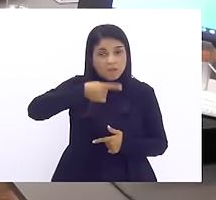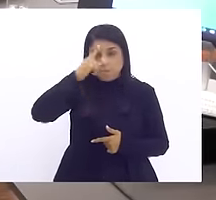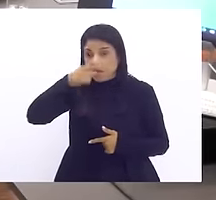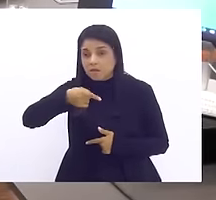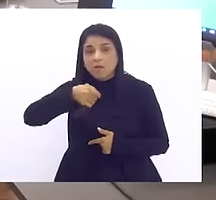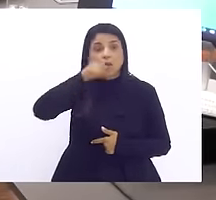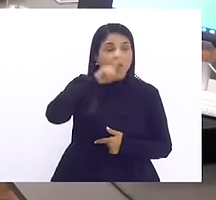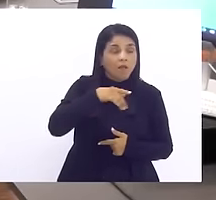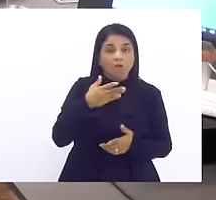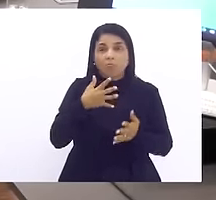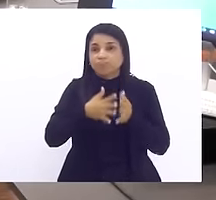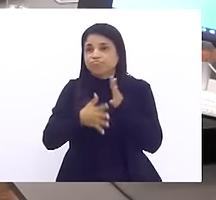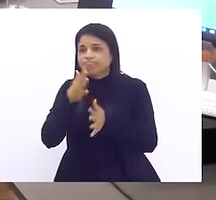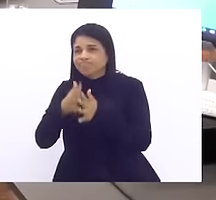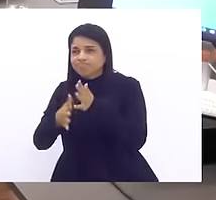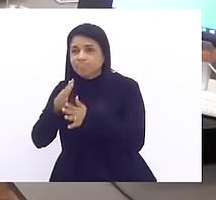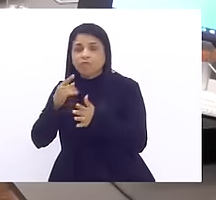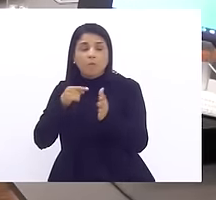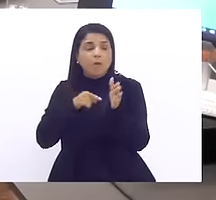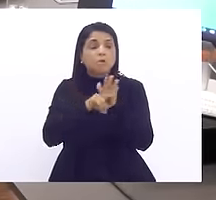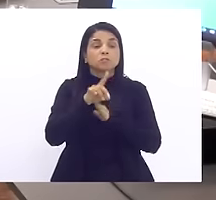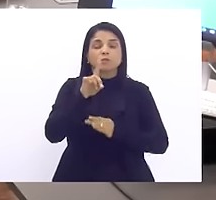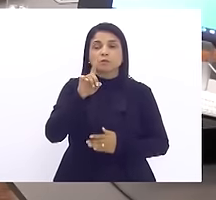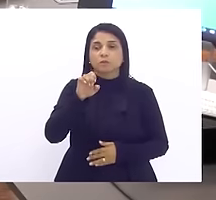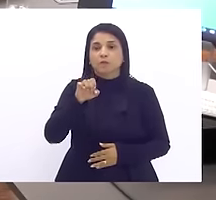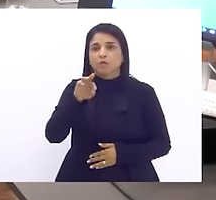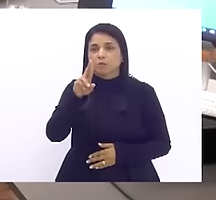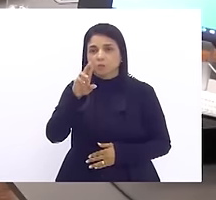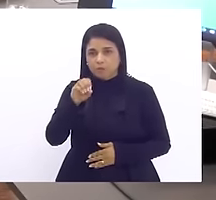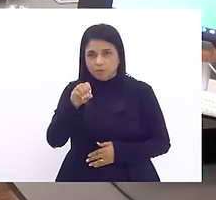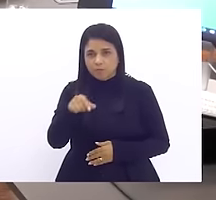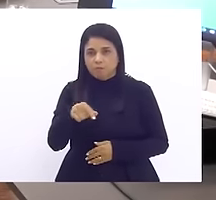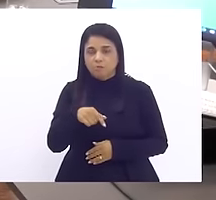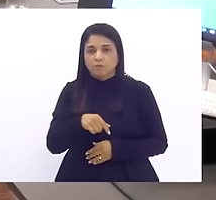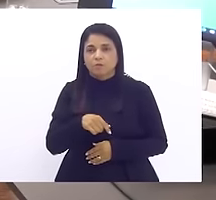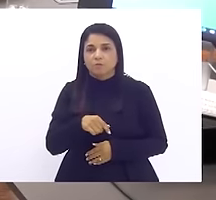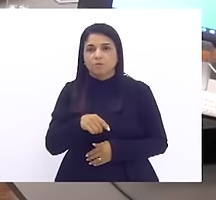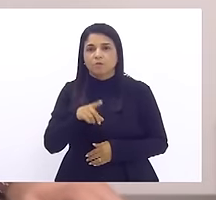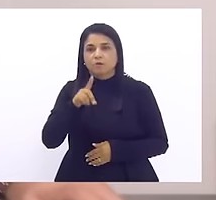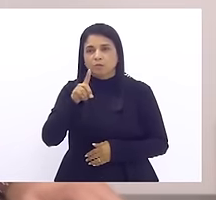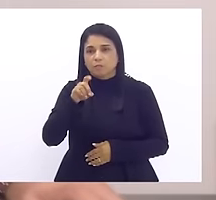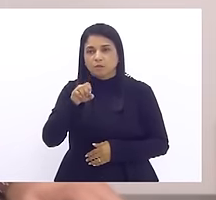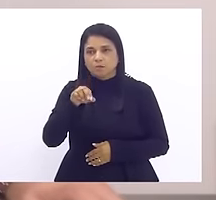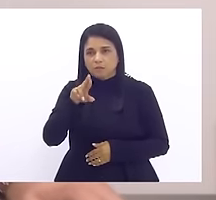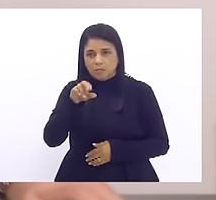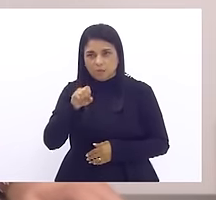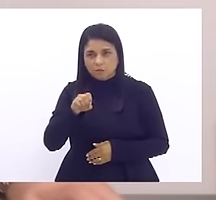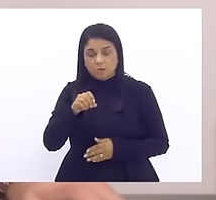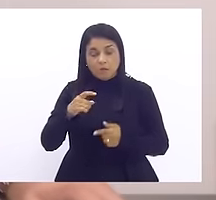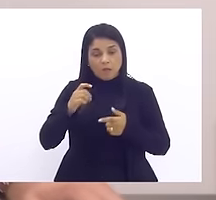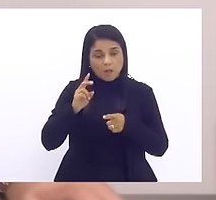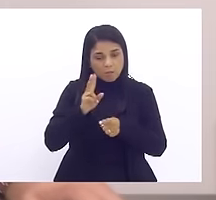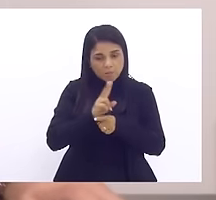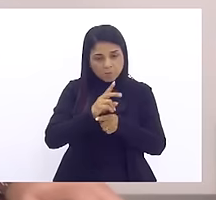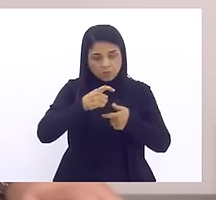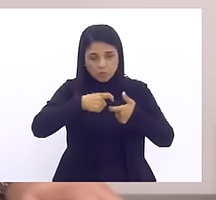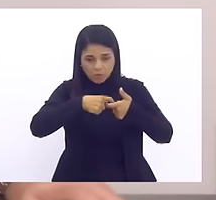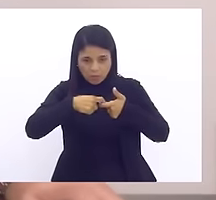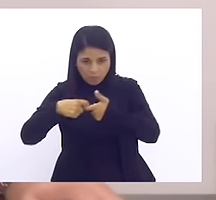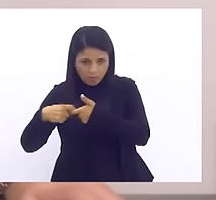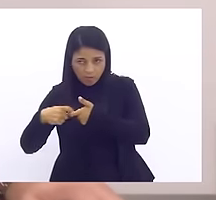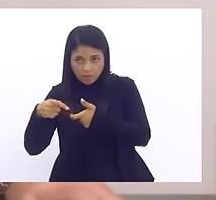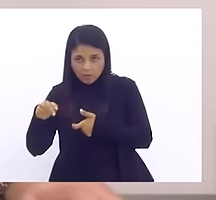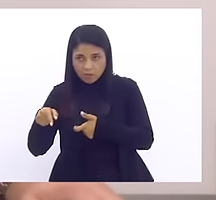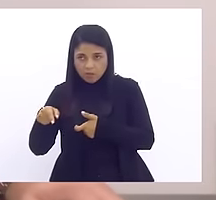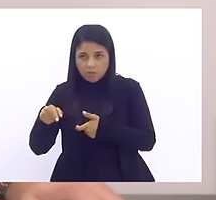Por que que é isso ele fica uma pergunta aqui por dentro mais uma por dentro emprestou o reboque ofereceu o